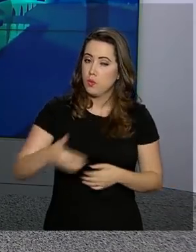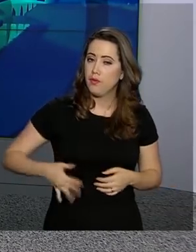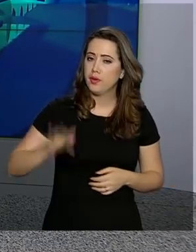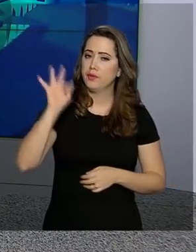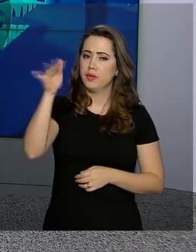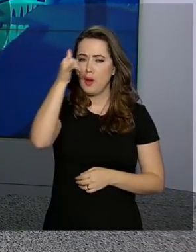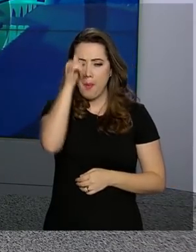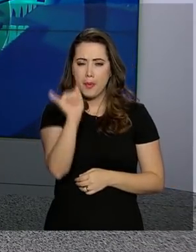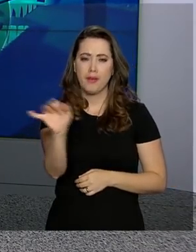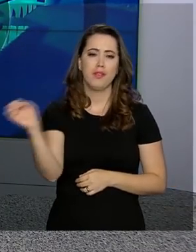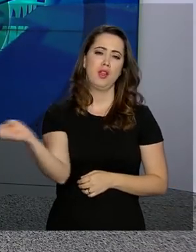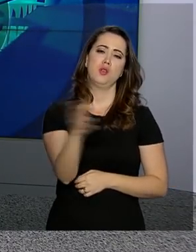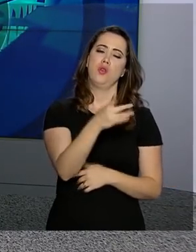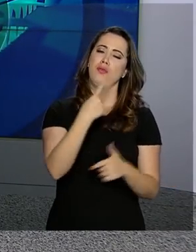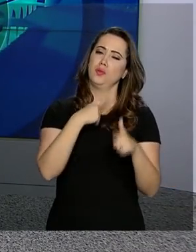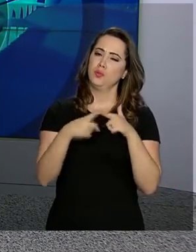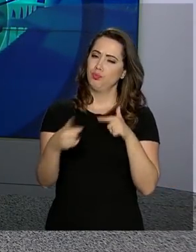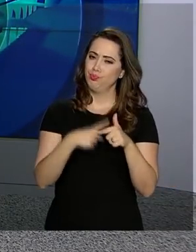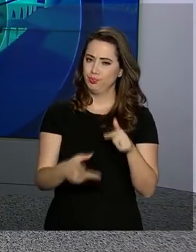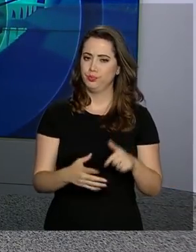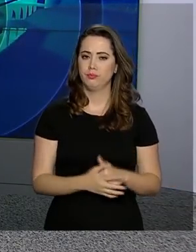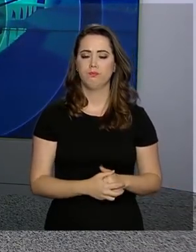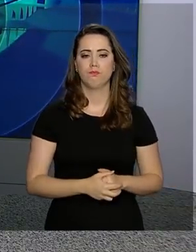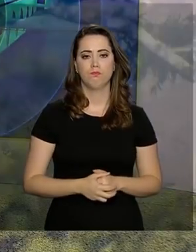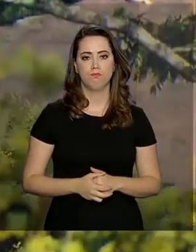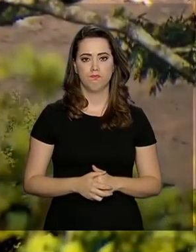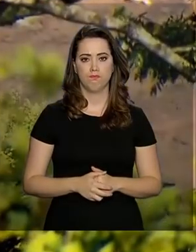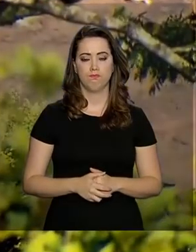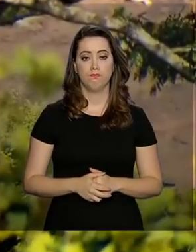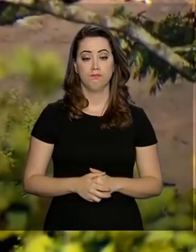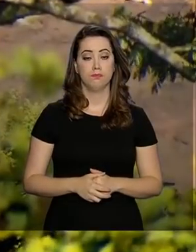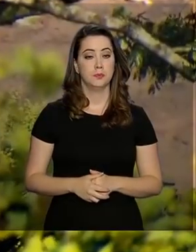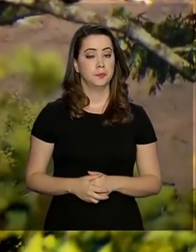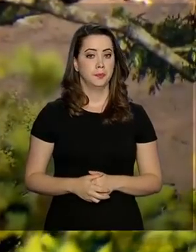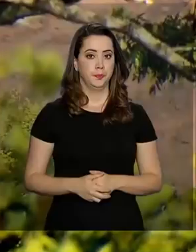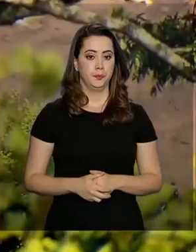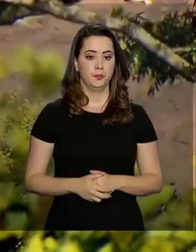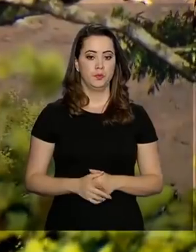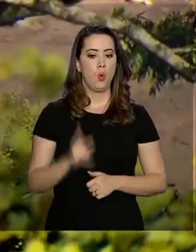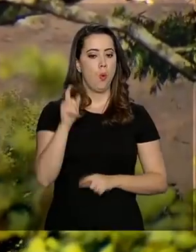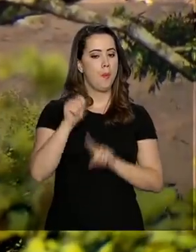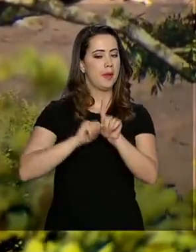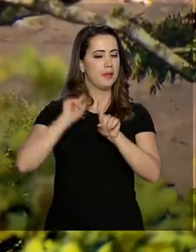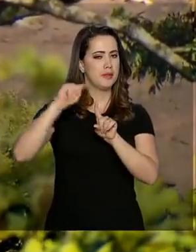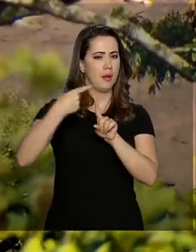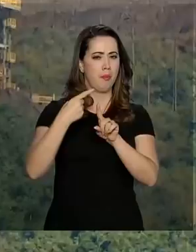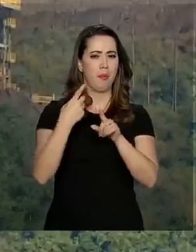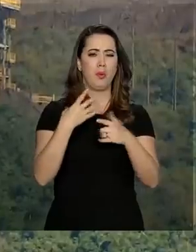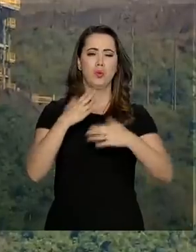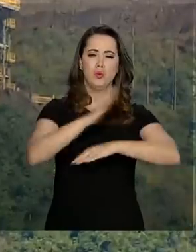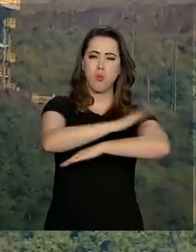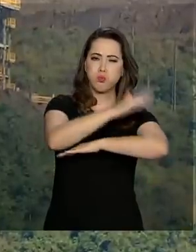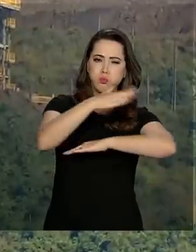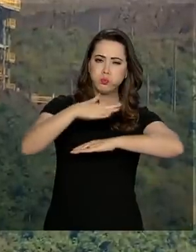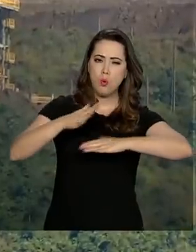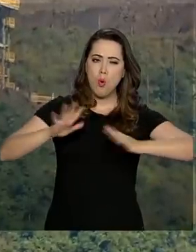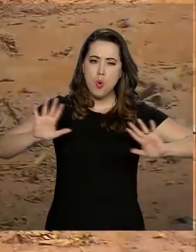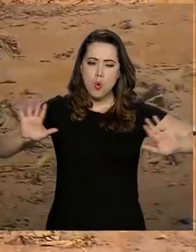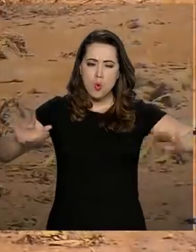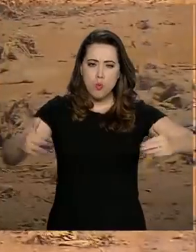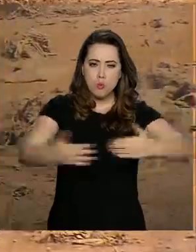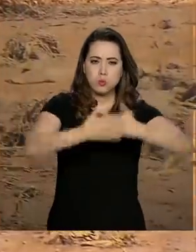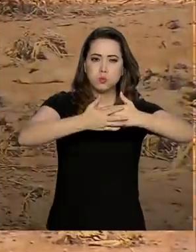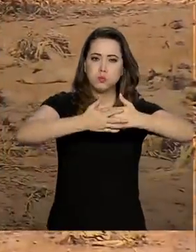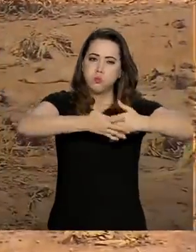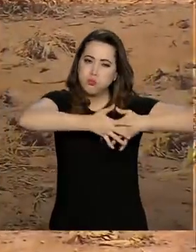governo federal para evitar novos desastres. Um mês depois do rompimento da barragem da mineradora Vale,